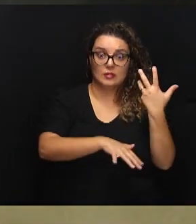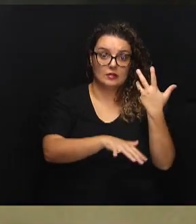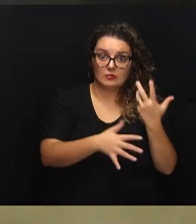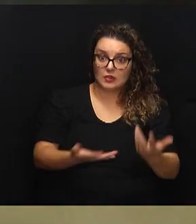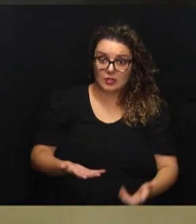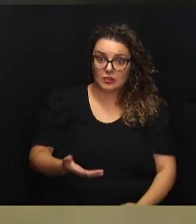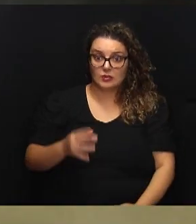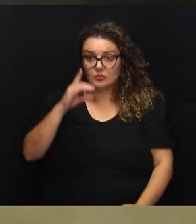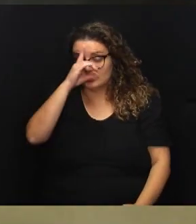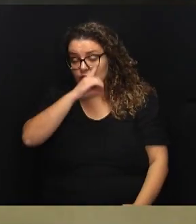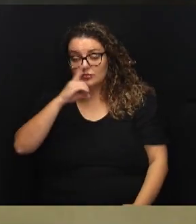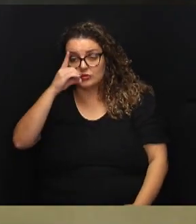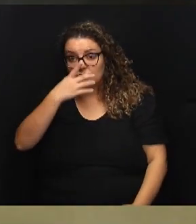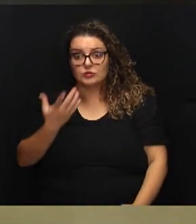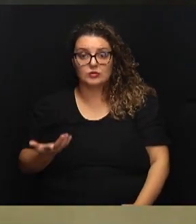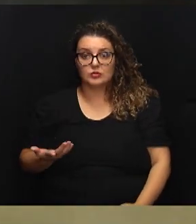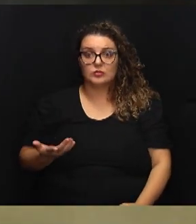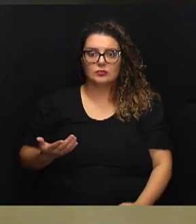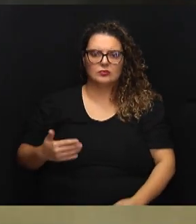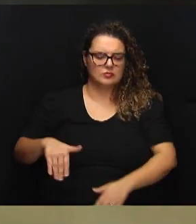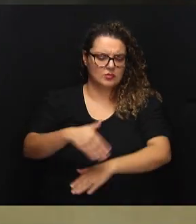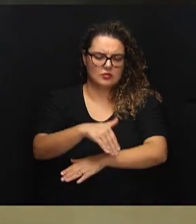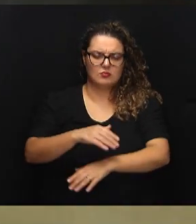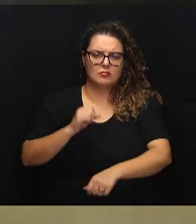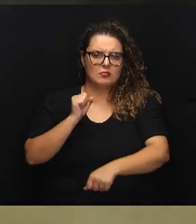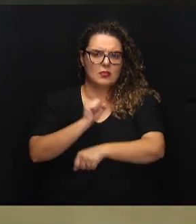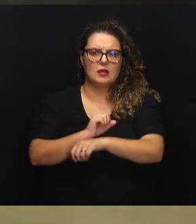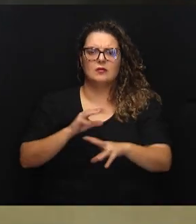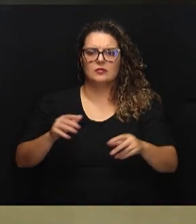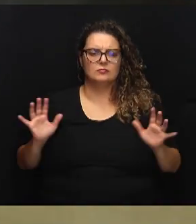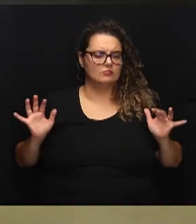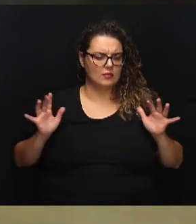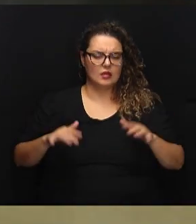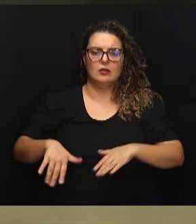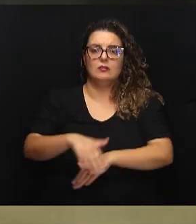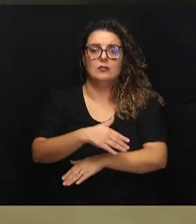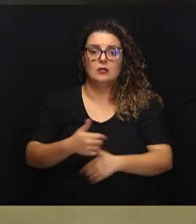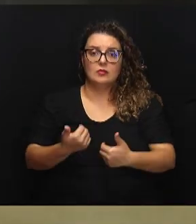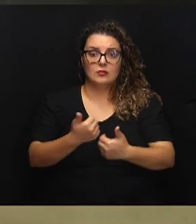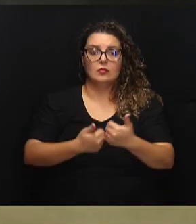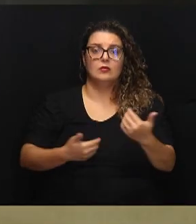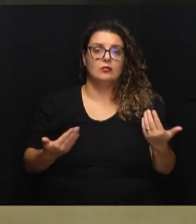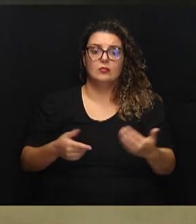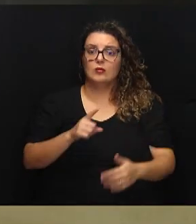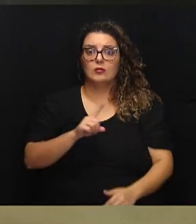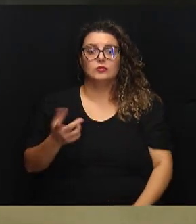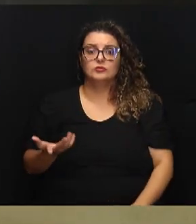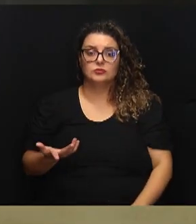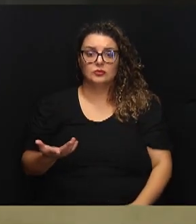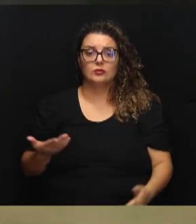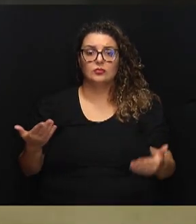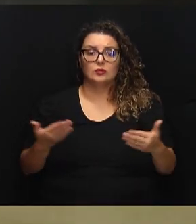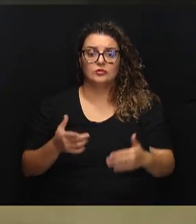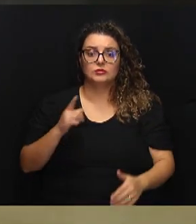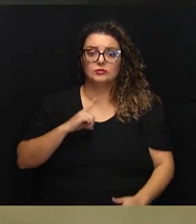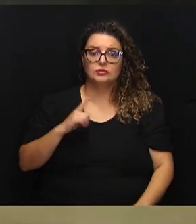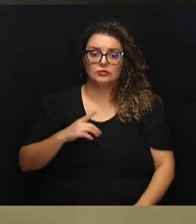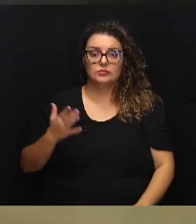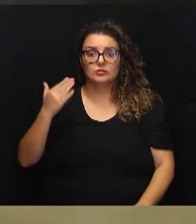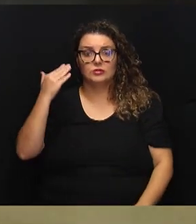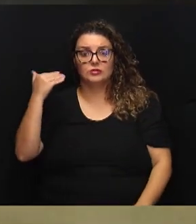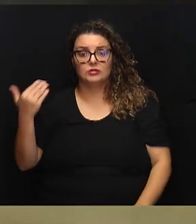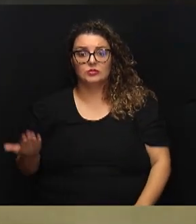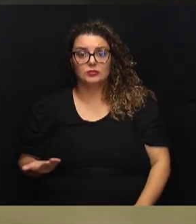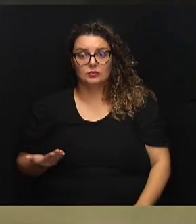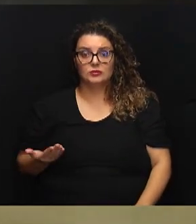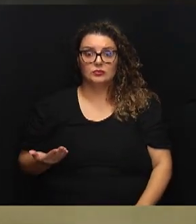no domingo, ou jogava na rua, parava tudo e todo mundo ia para a rua jogar futebol. Hoje não. Hoje nós temos aí os